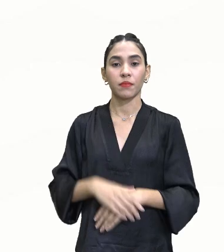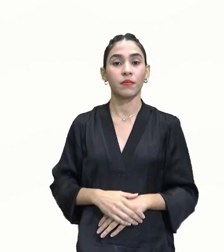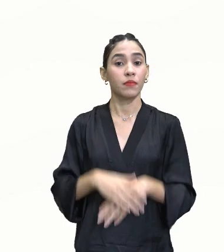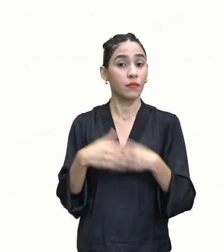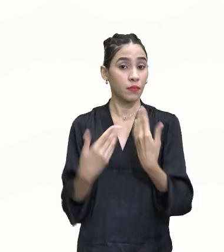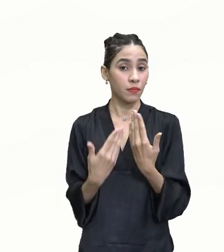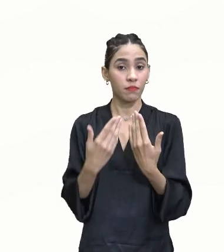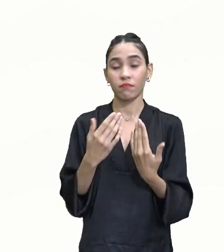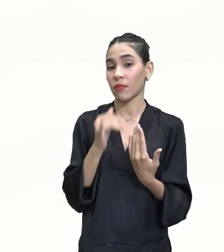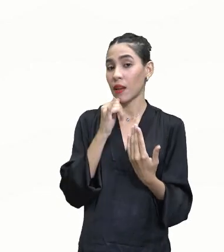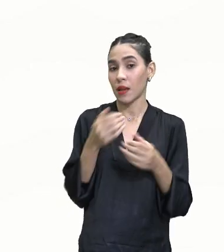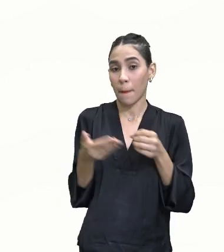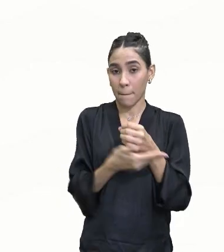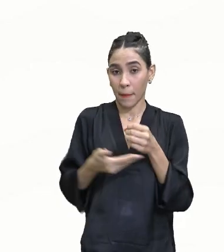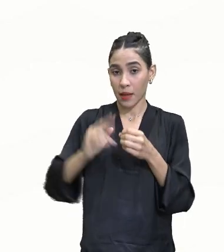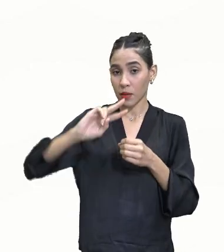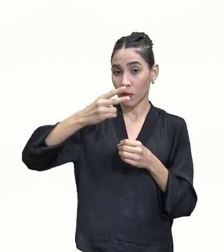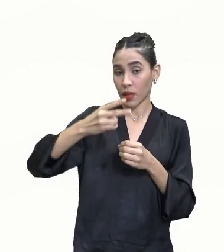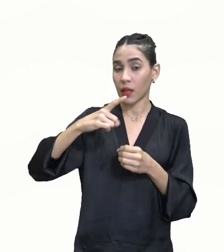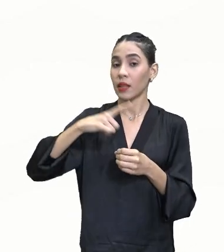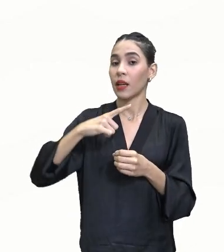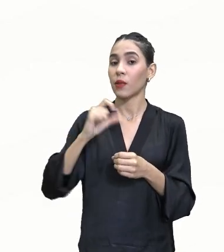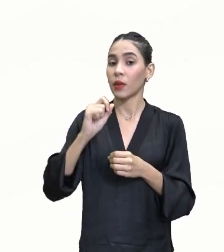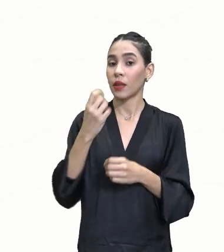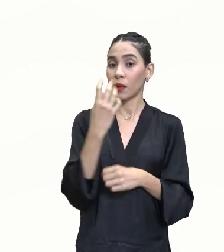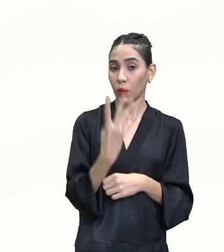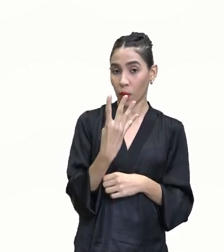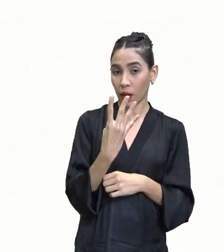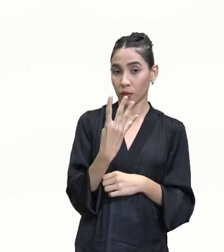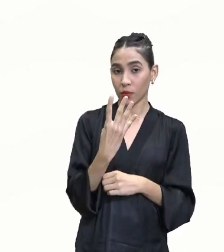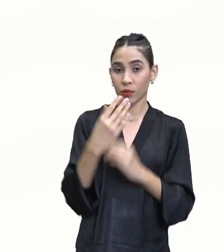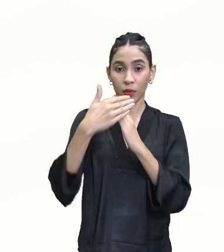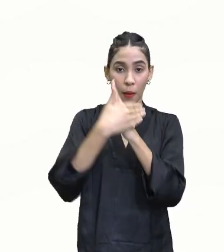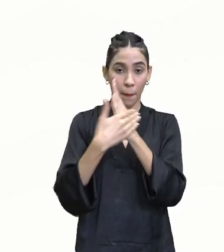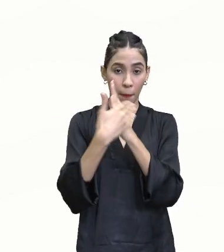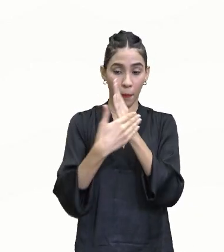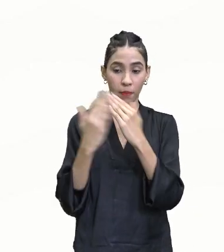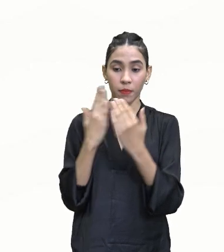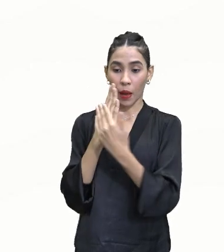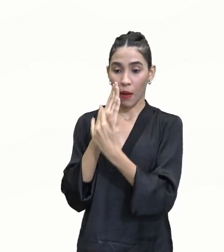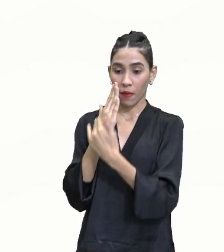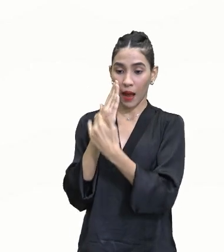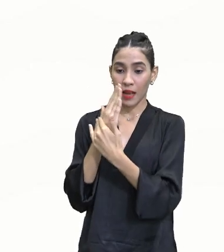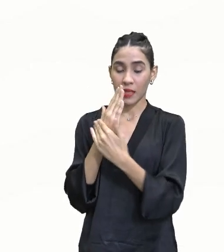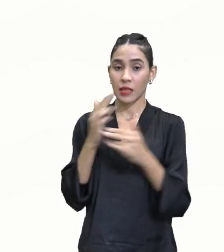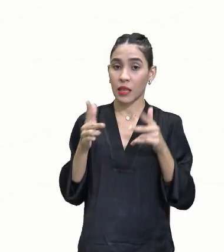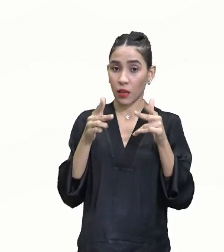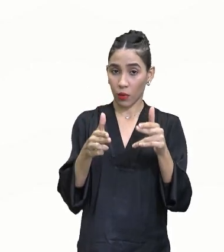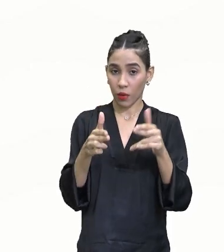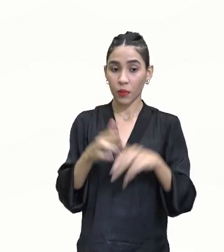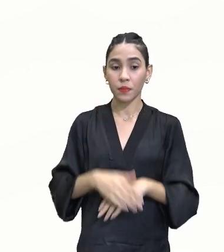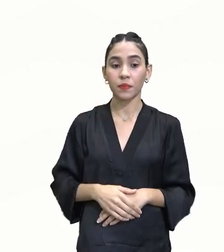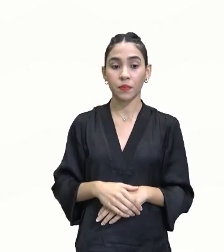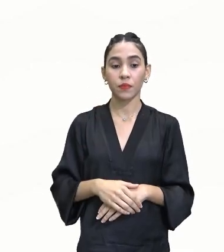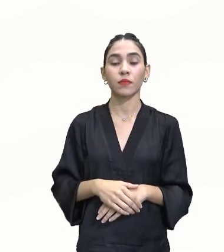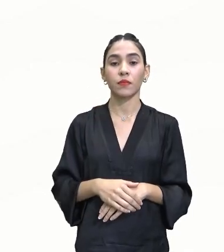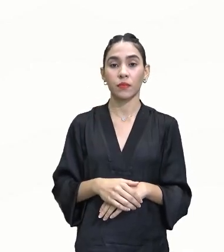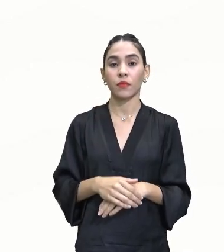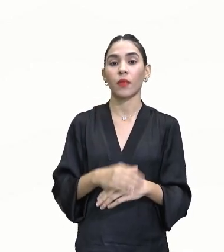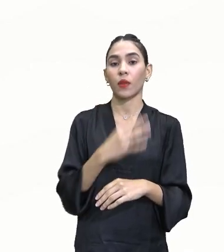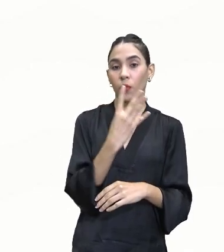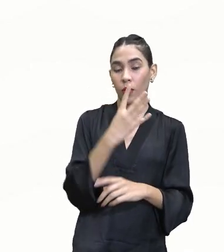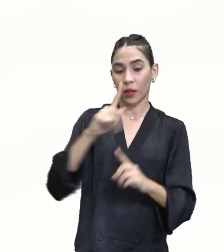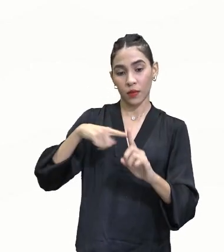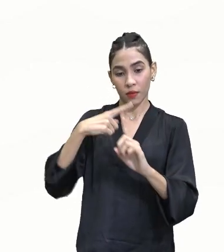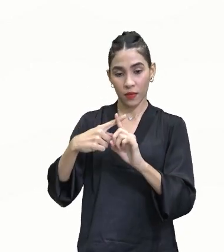se a base é um quadrado, eu tenho 4 faces congruentes, certo? Então, vai ficar 4